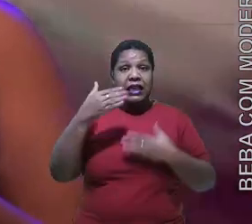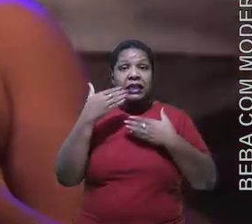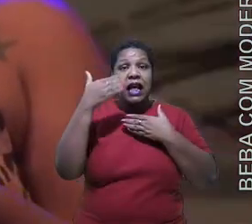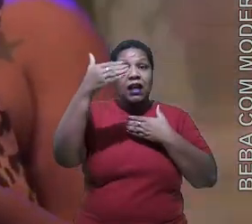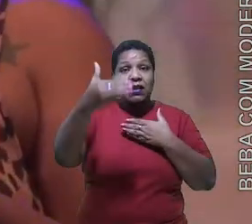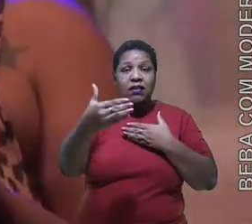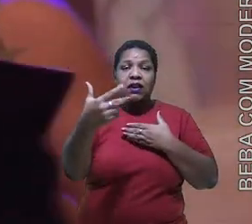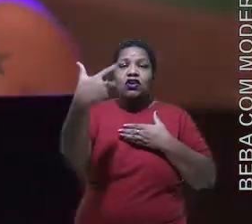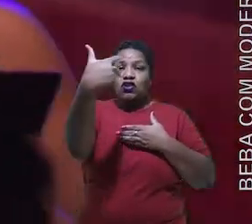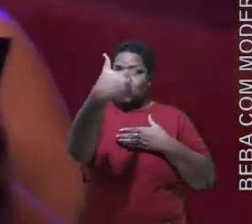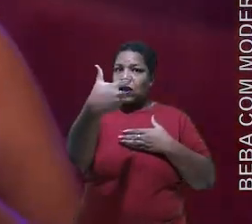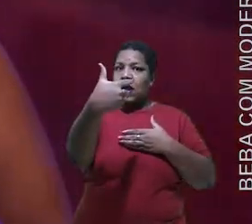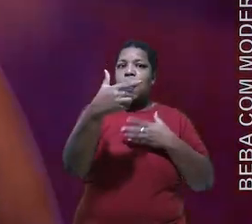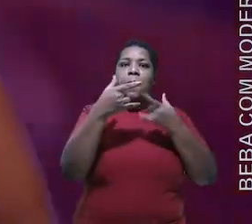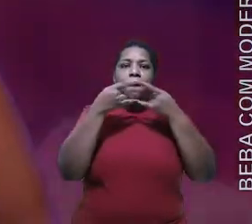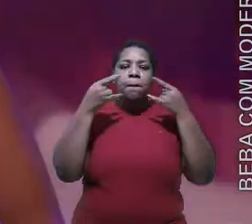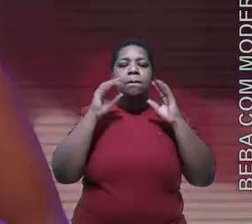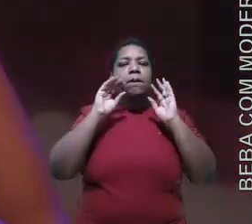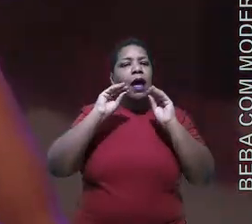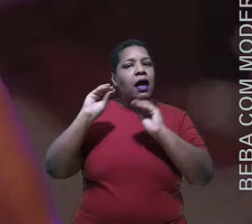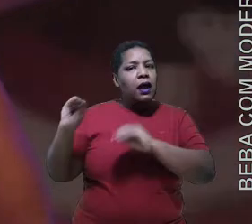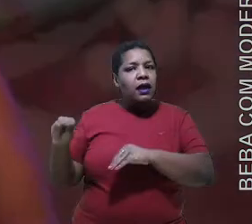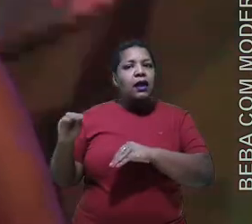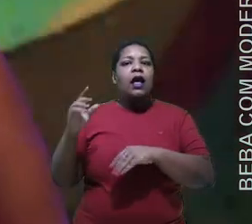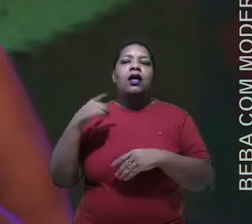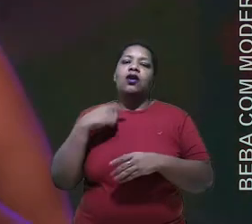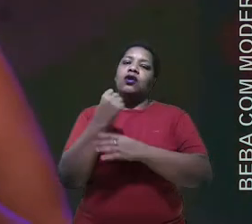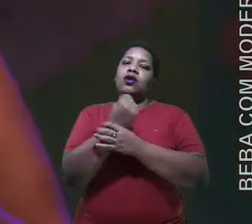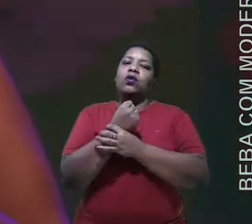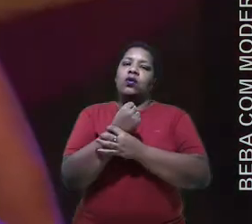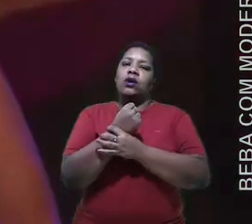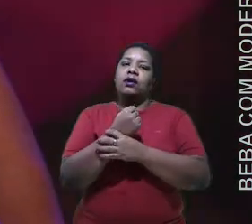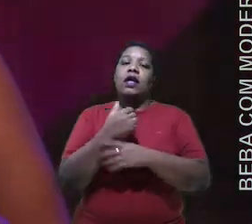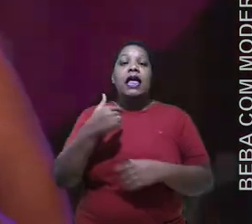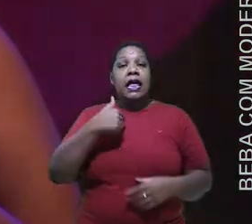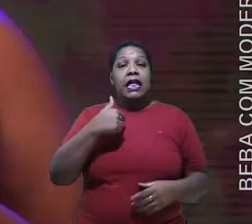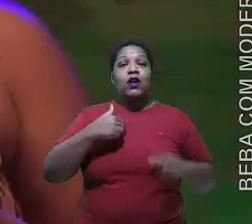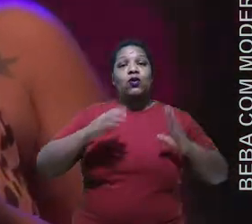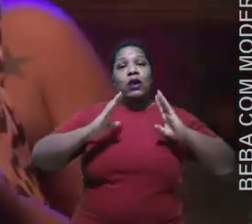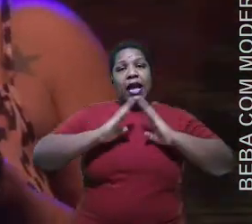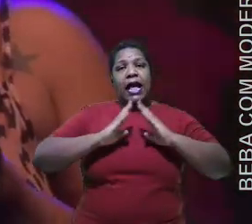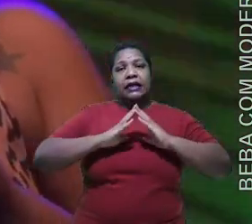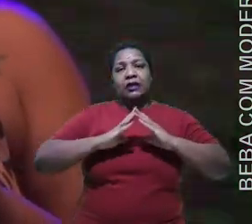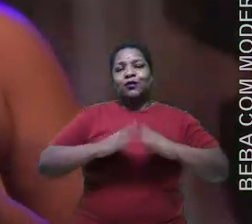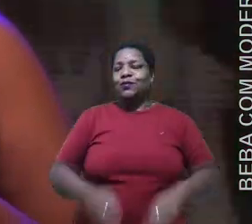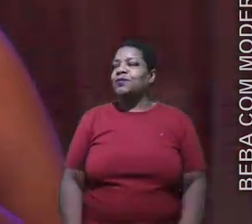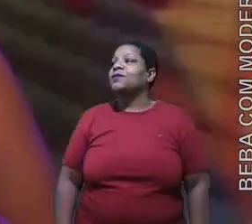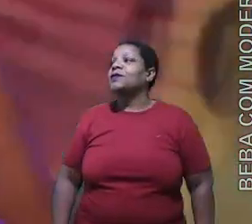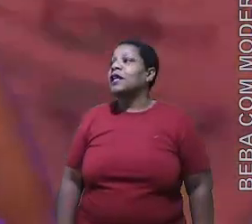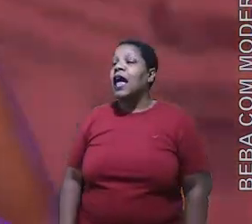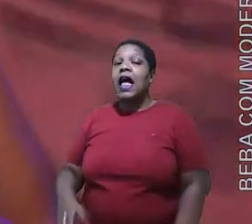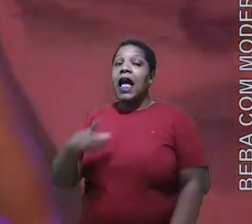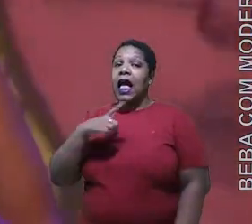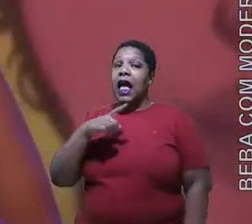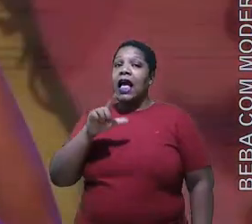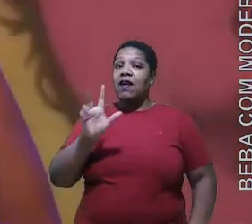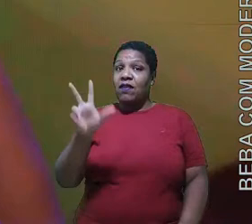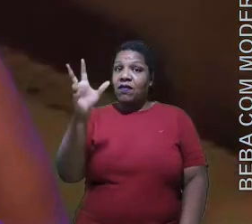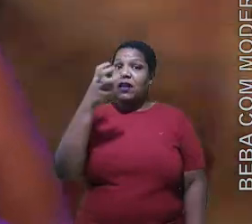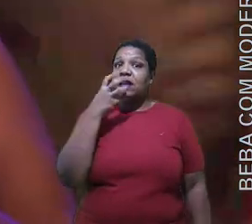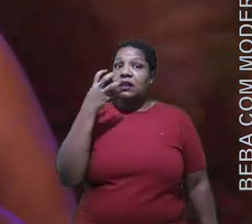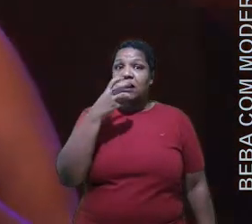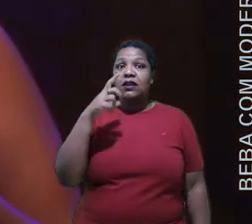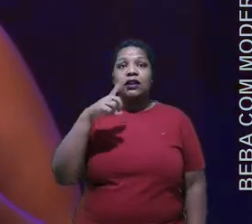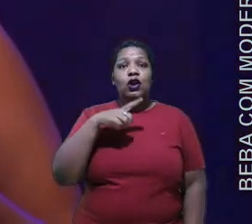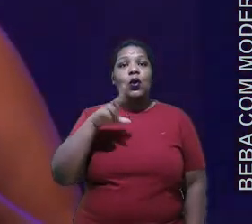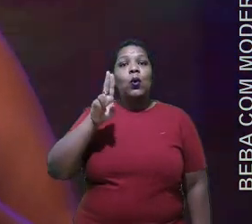de vocês estamos sem máscara tudo com a maior segurança eu queria dizer também que eu favelas são diz é realizado pela um nome produção e